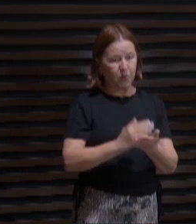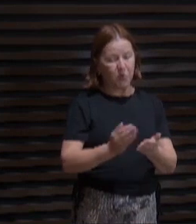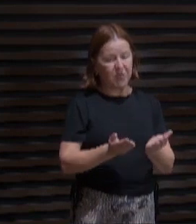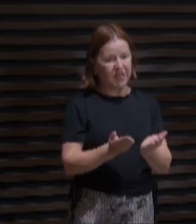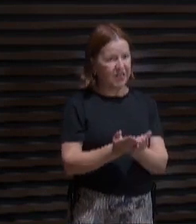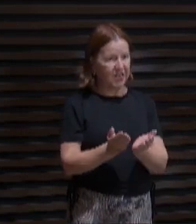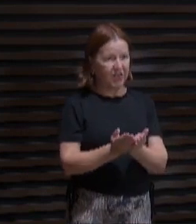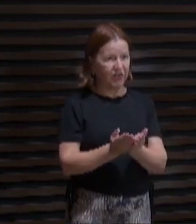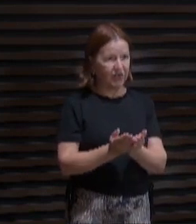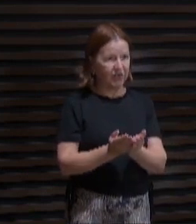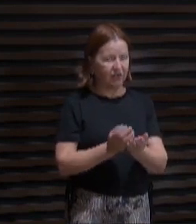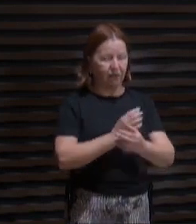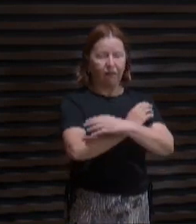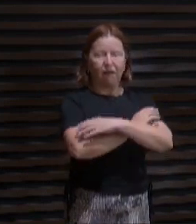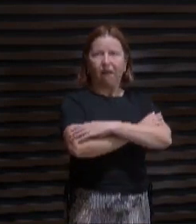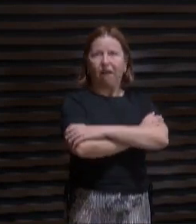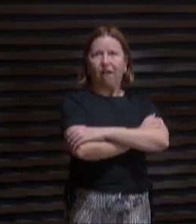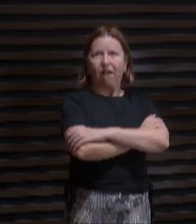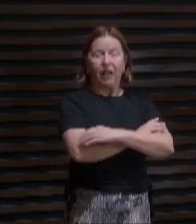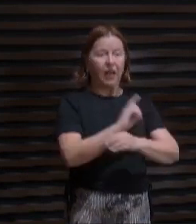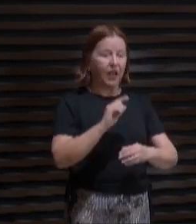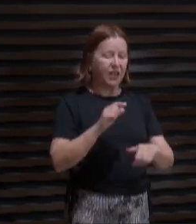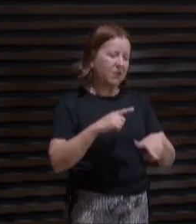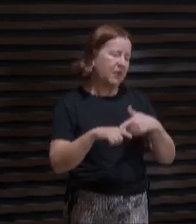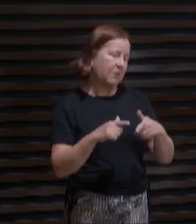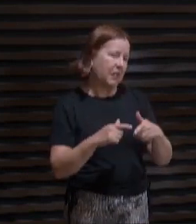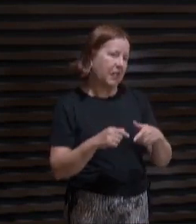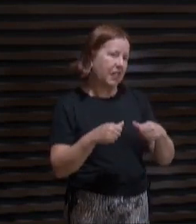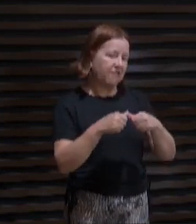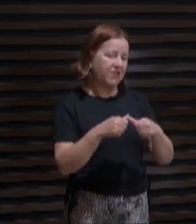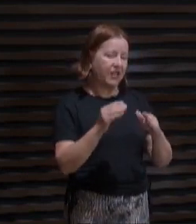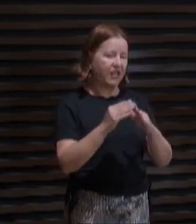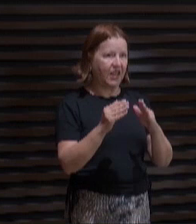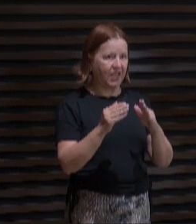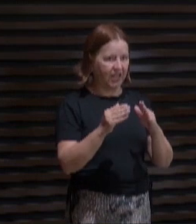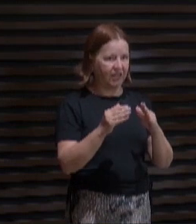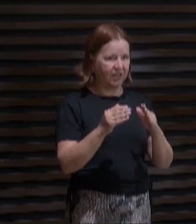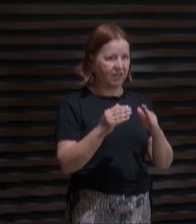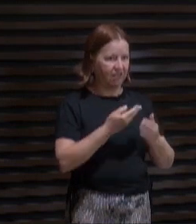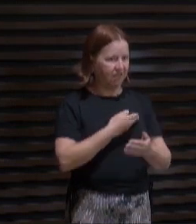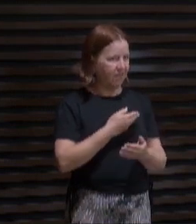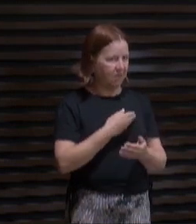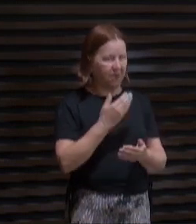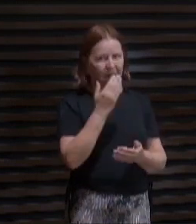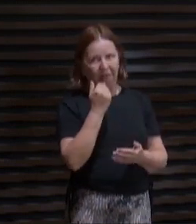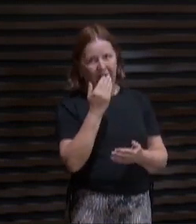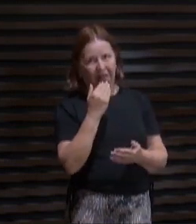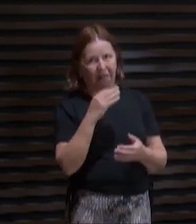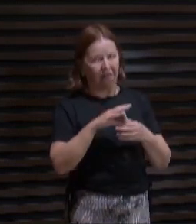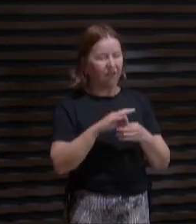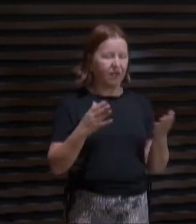mais, e ficaram ali na casa dos outros comendo, e aí Paulo até diz assim, olha, aquele